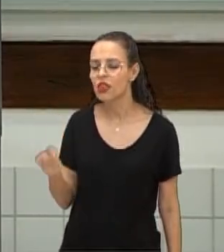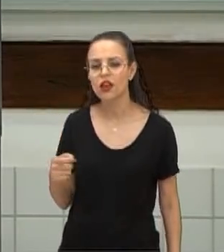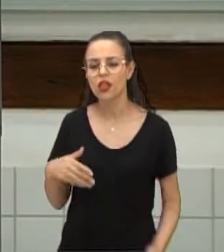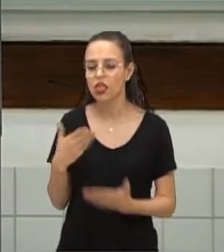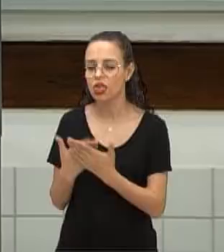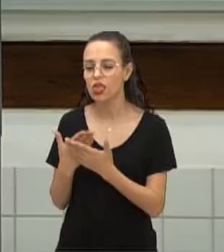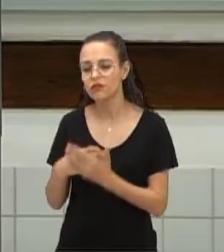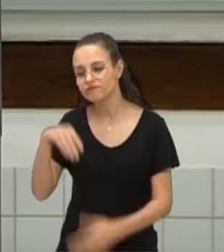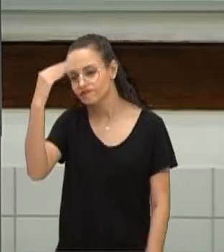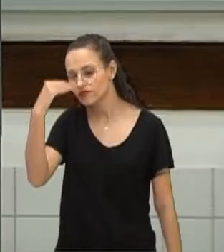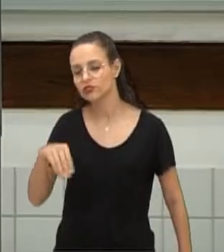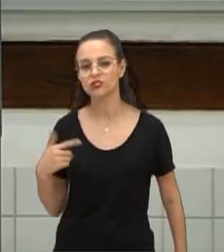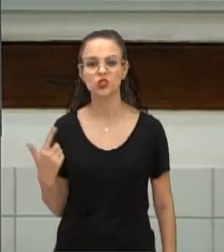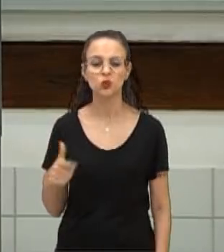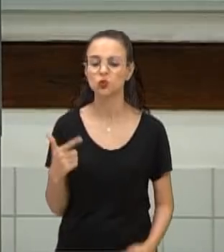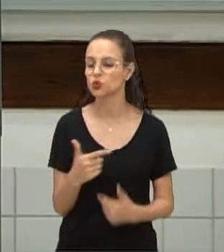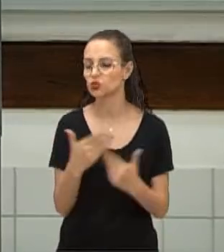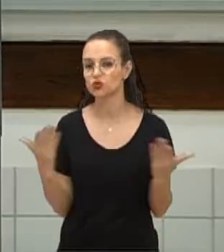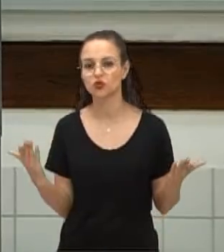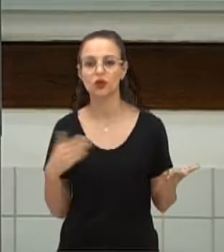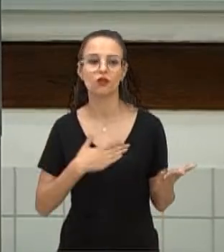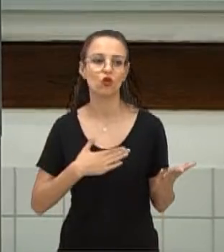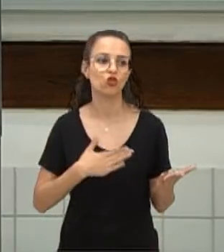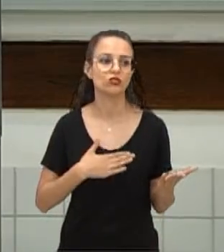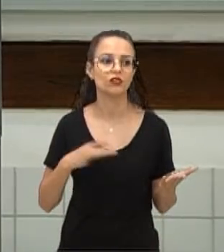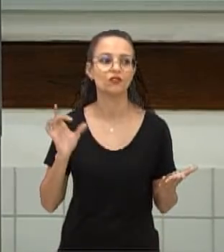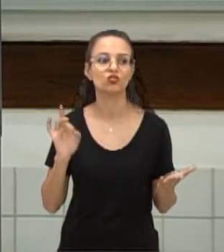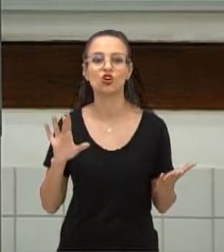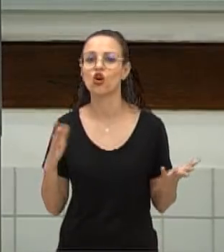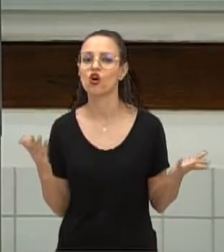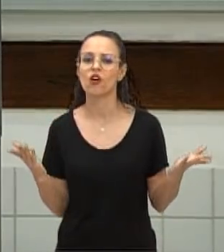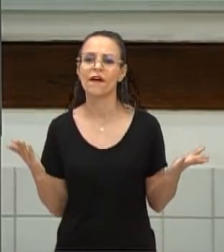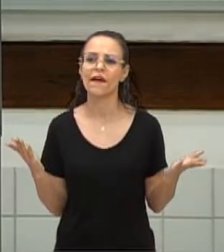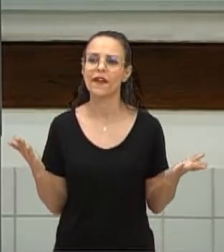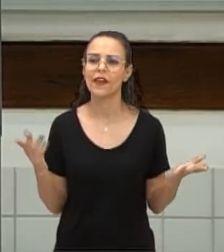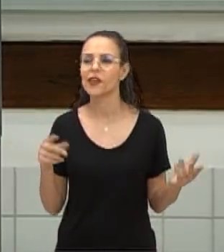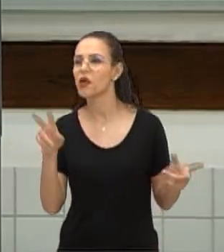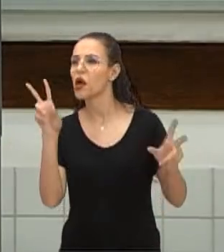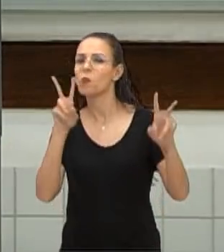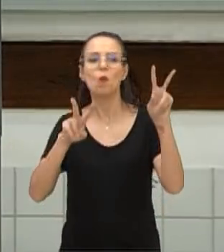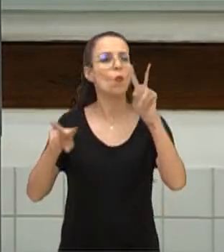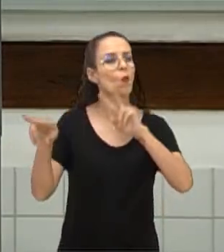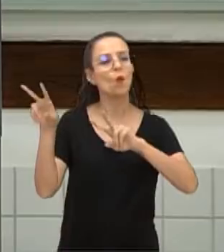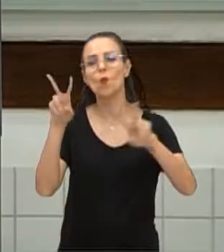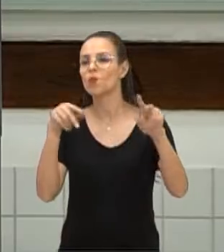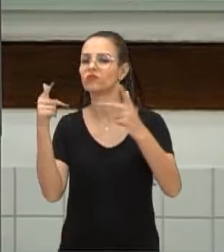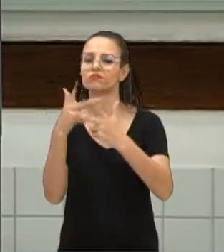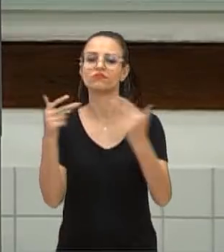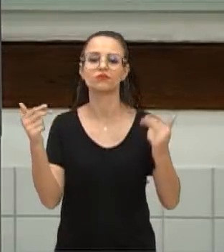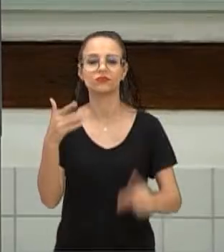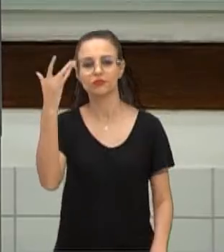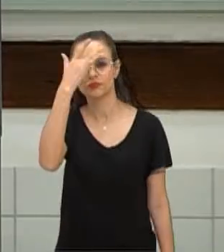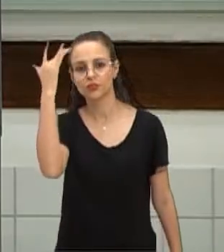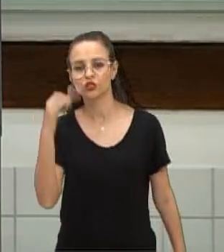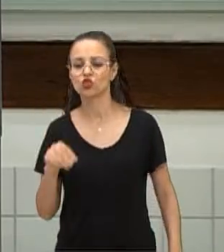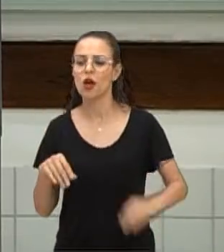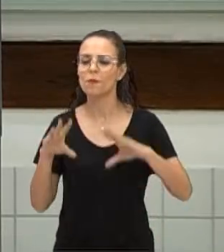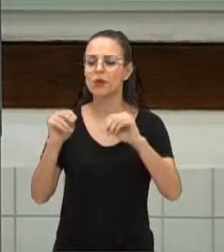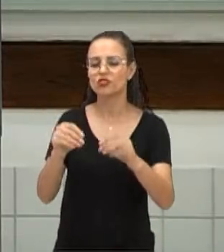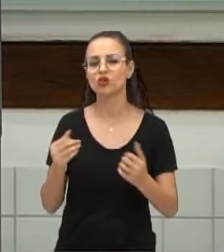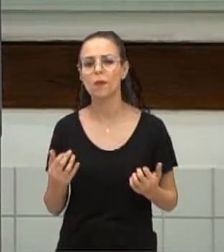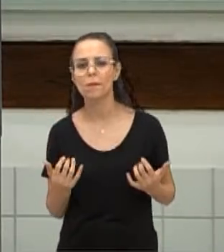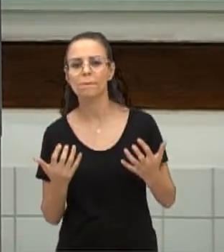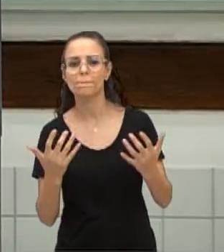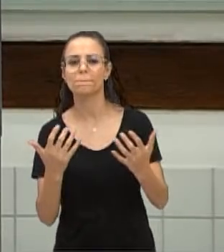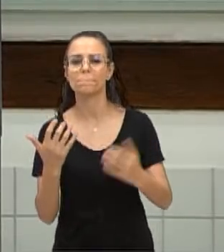é um cara meio despreocupado da vida, gostava de ficar lá observando pessoas mexendo com plantas,